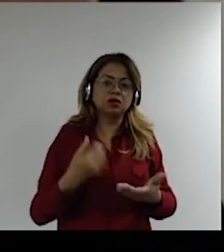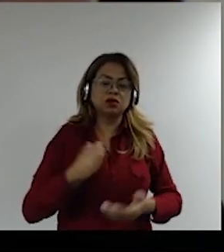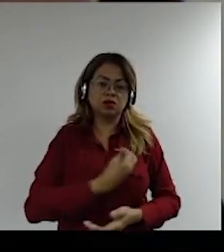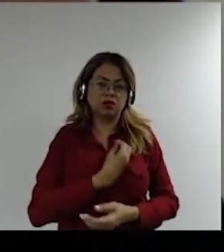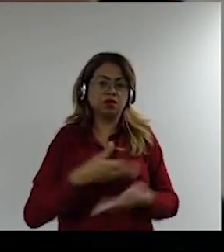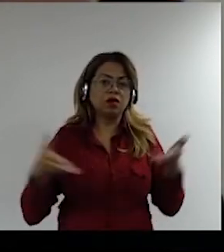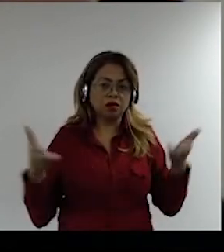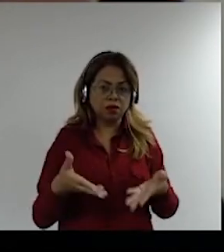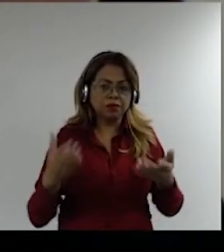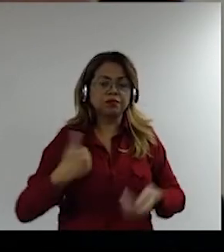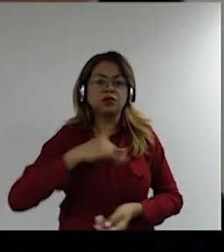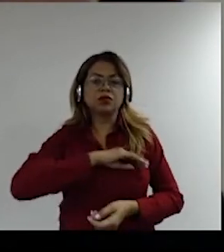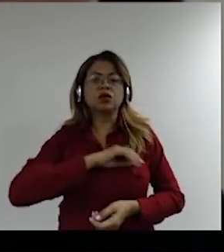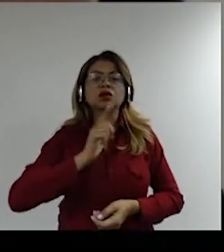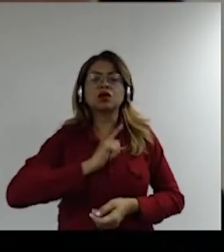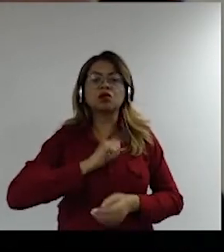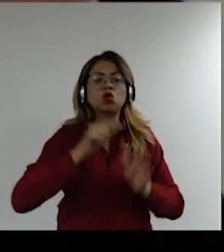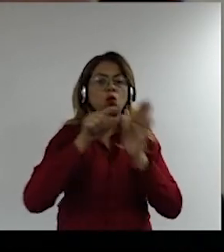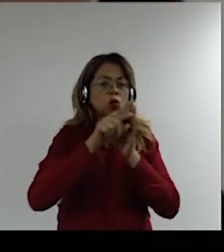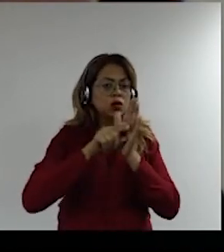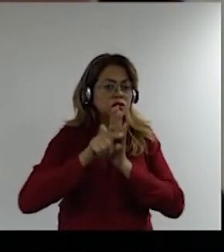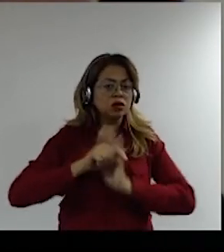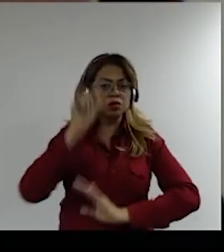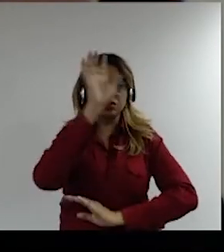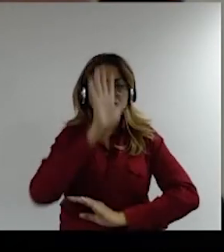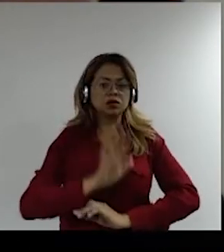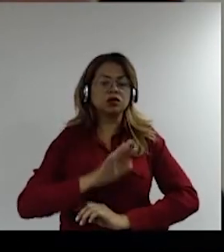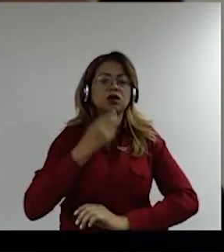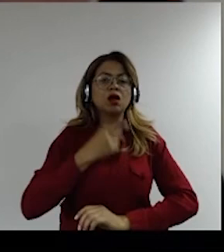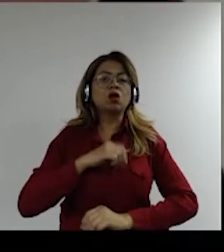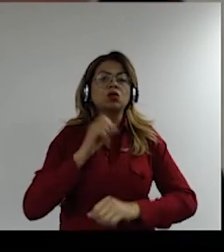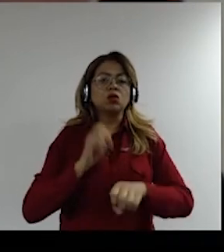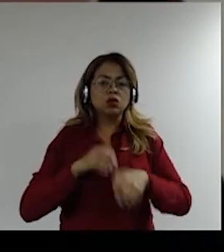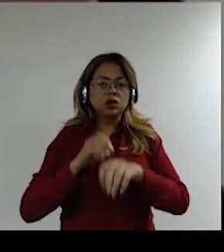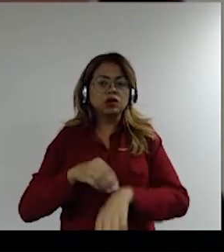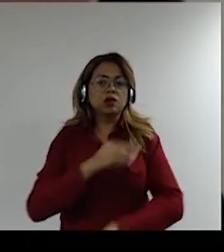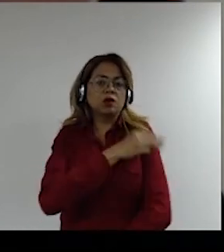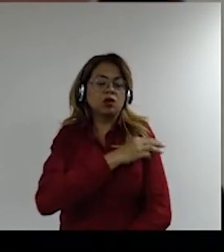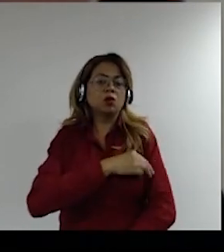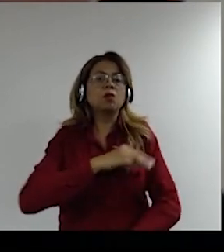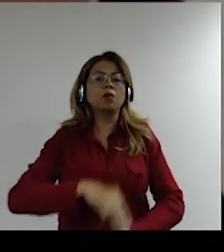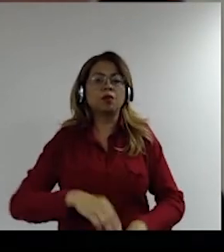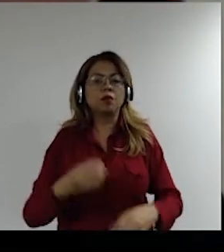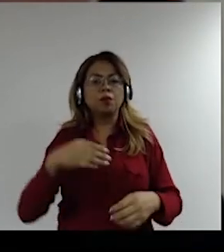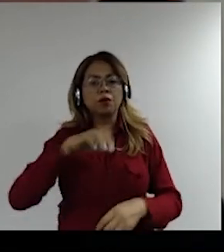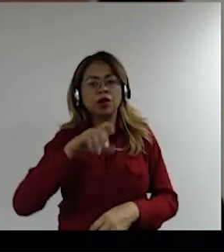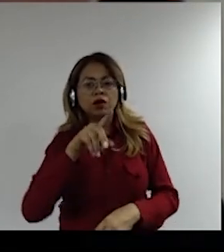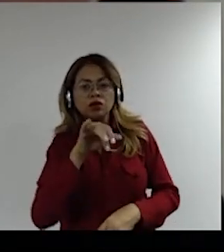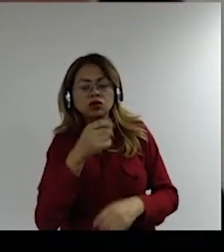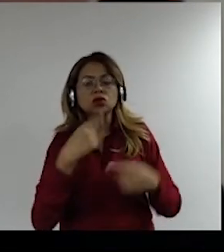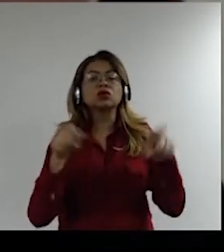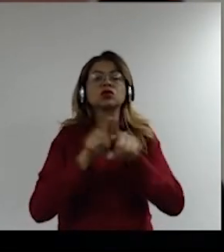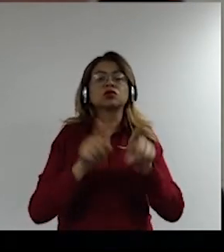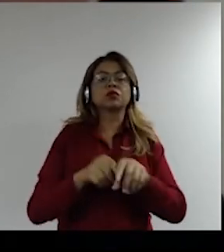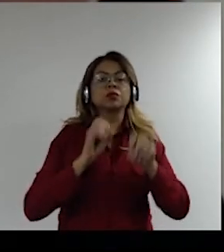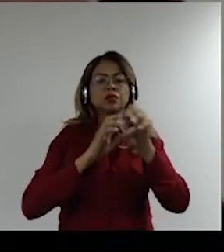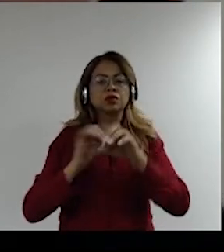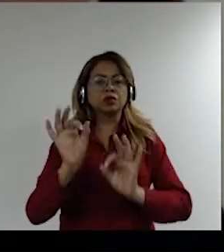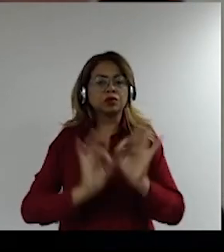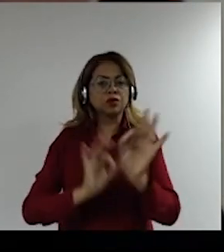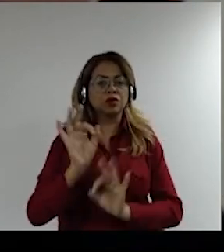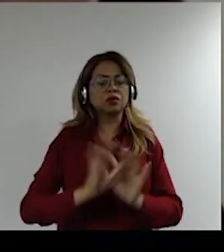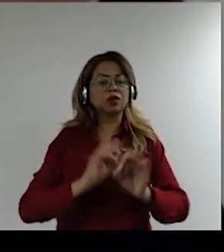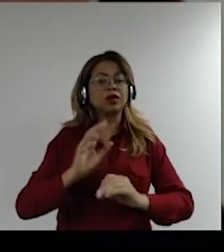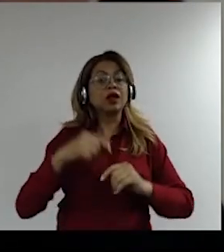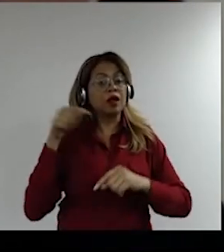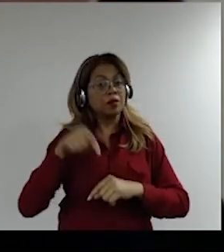Nós temos o Exame Nacional de Ensino Médio, que, dentre os seus fundamentos básicos, está a preparação para o exercício